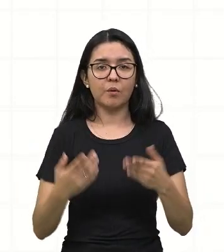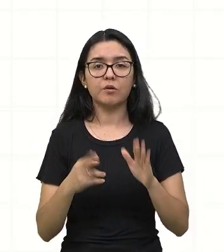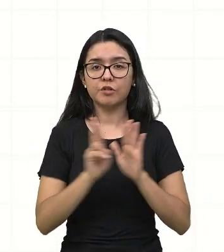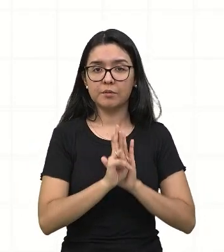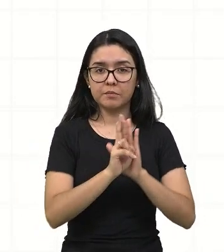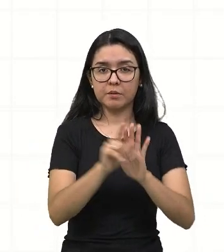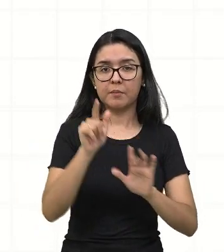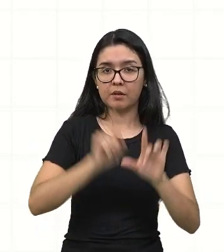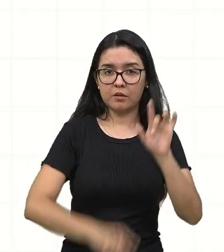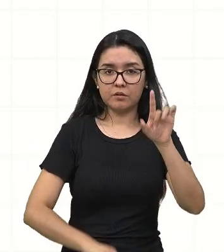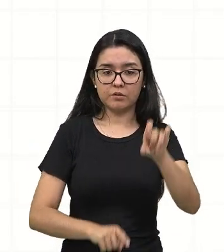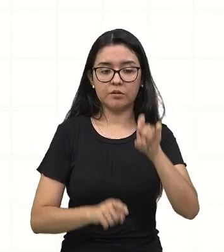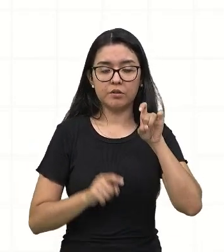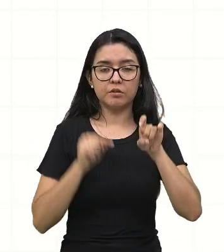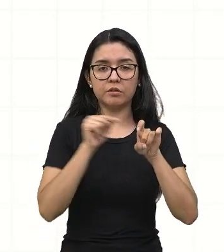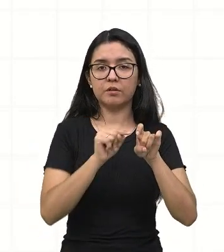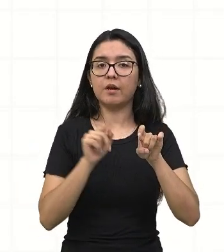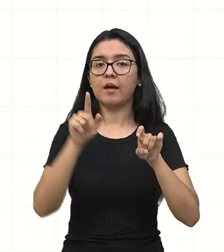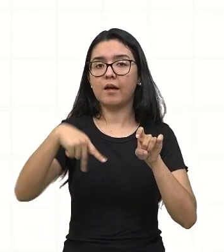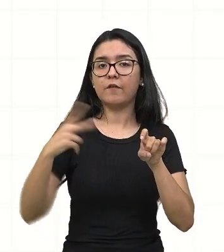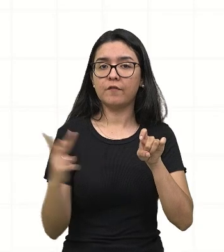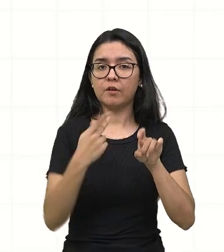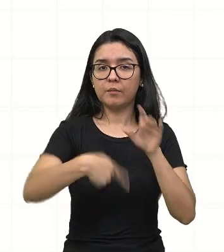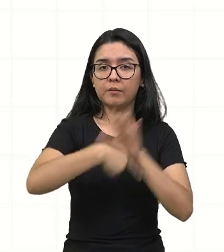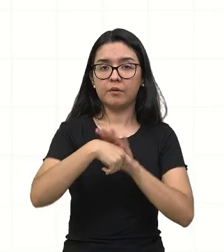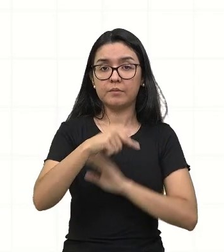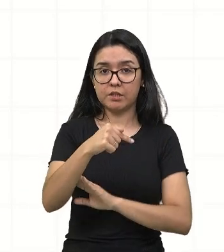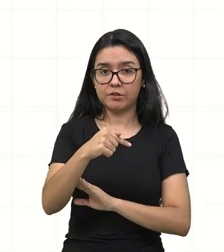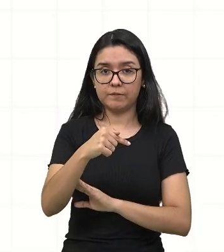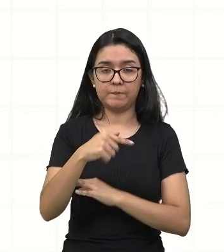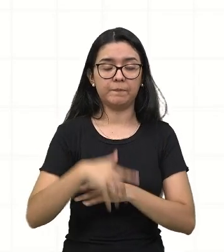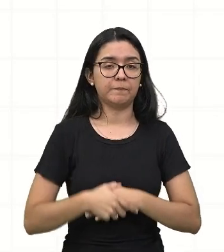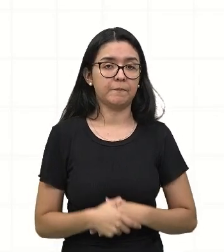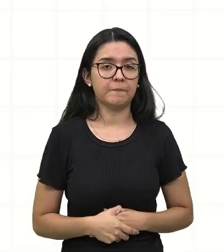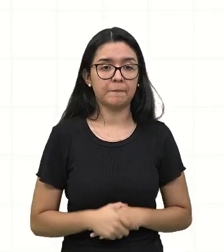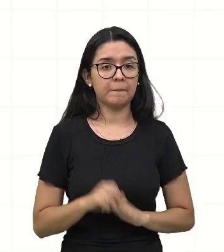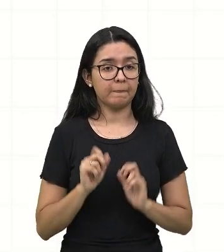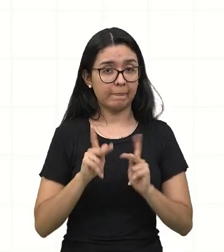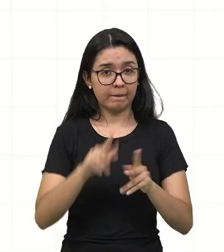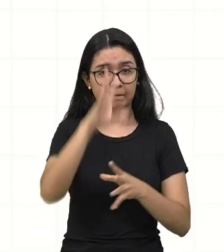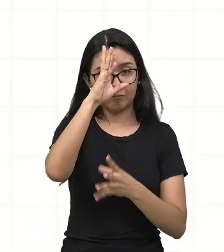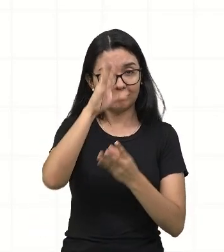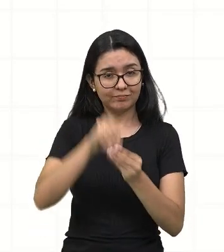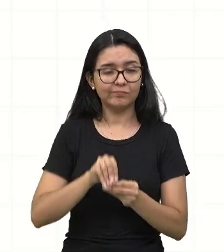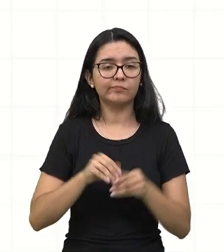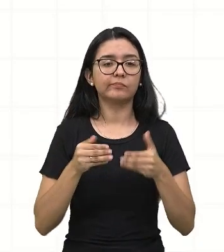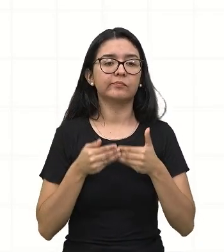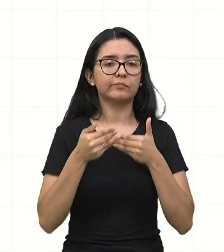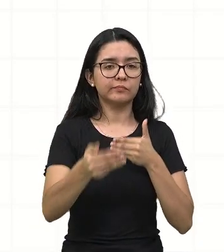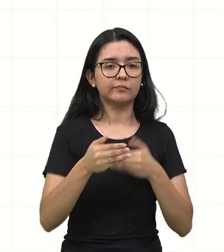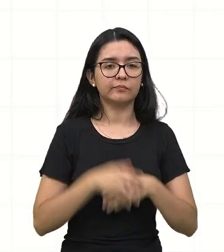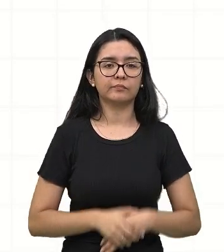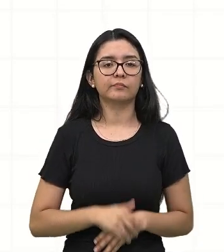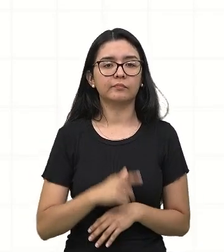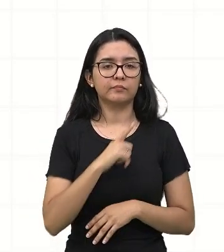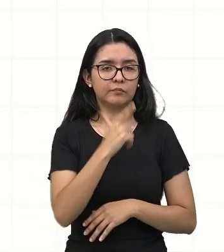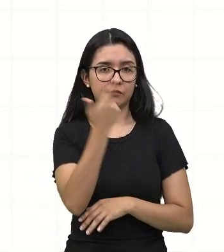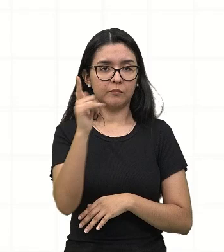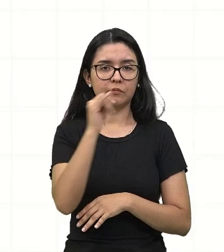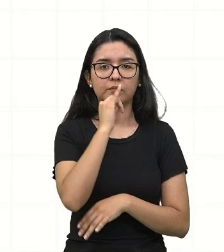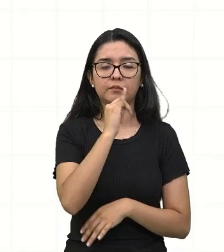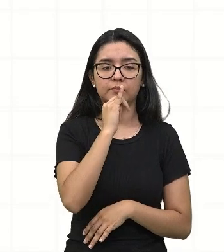representamos pela letra x, o valor dele é 7. Tudo bem? Vamos continuar porque eu tenho mais um exemplo